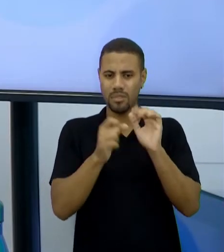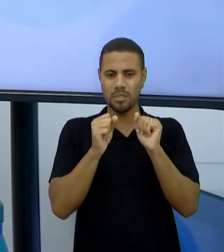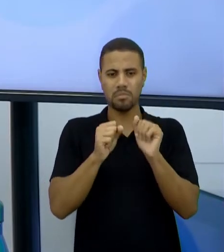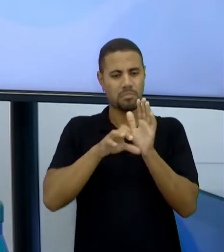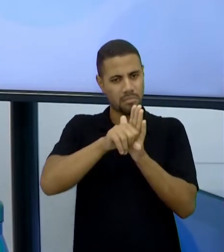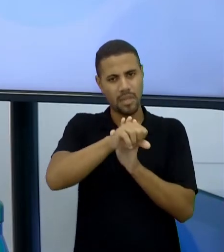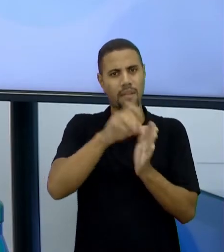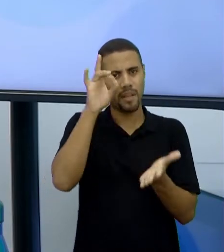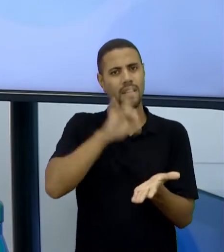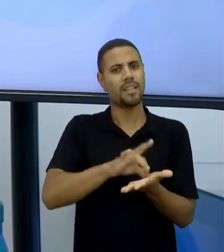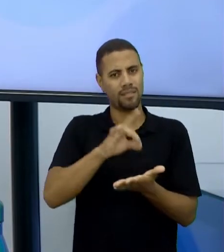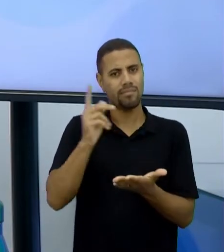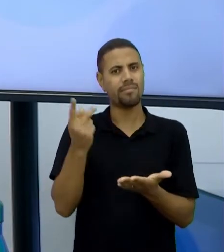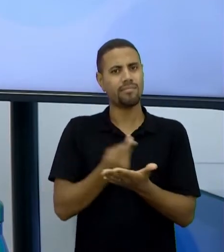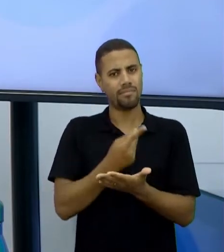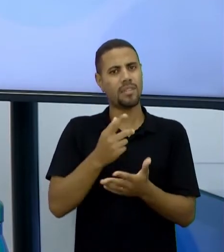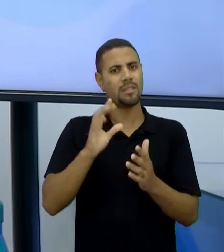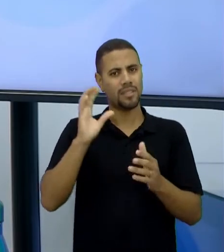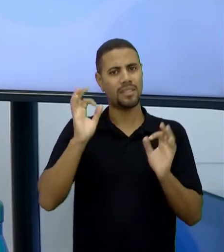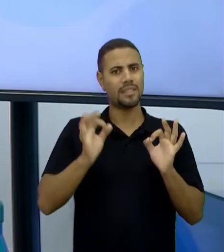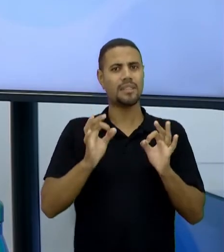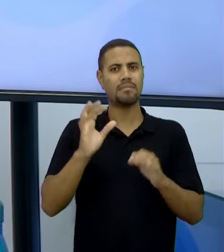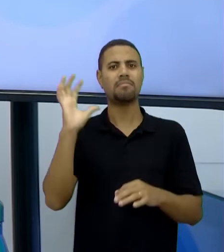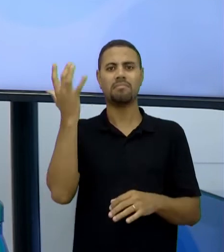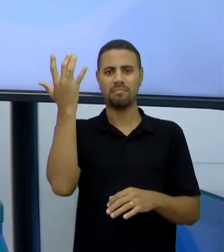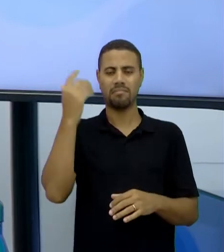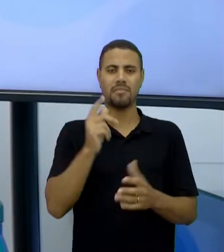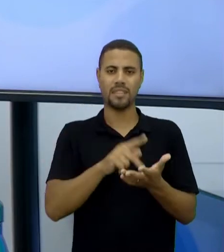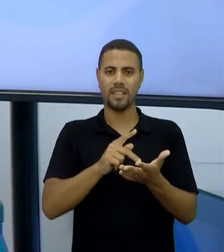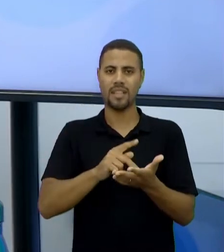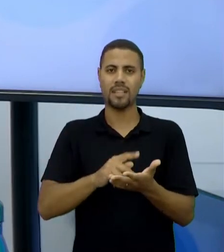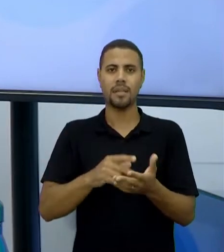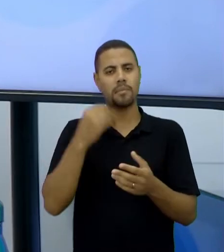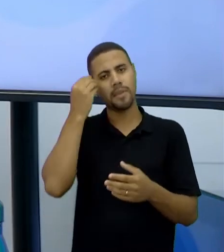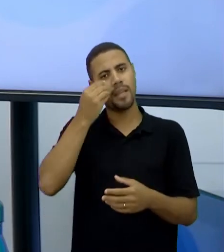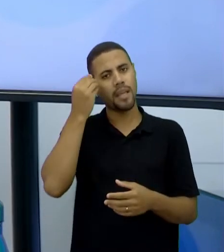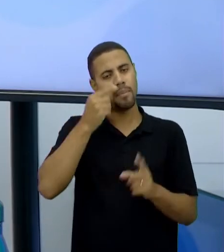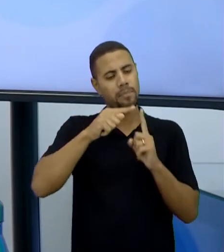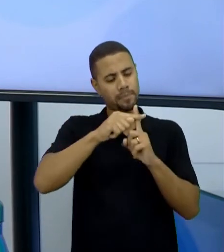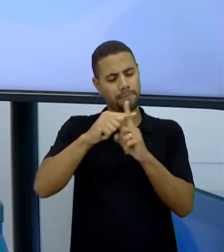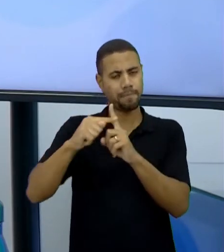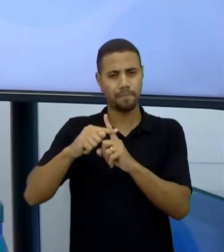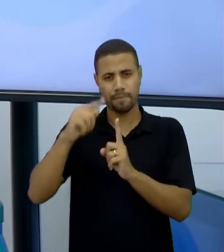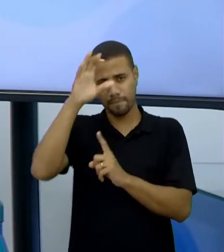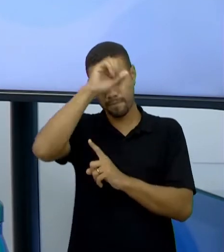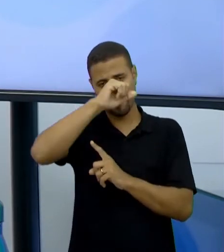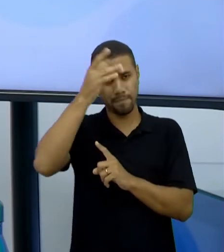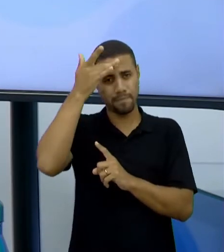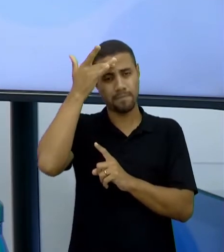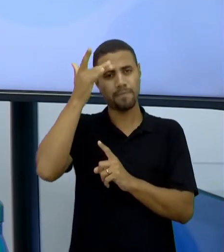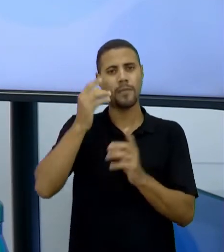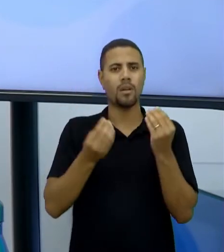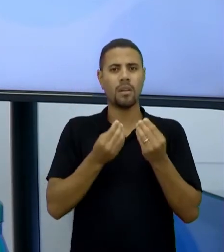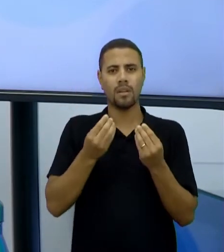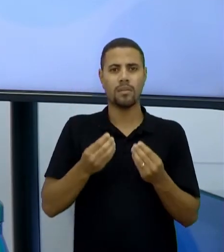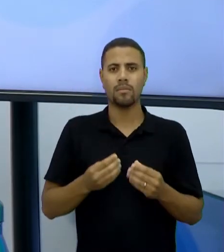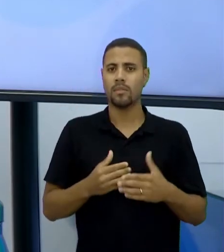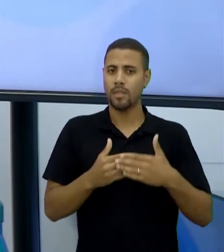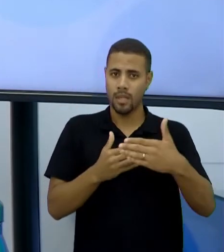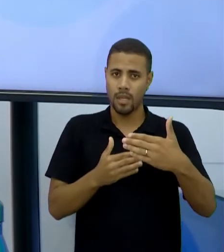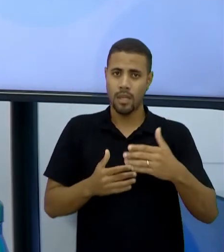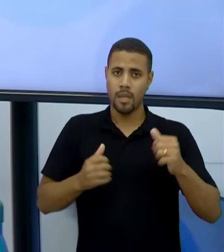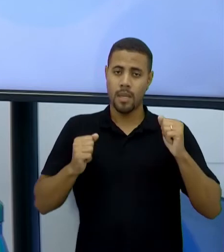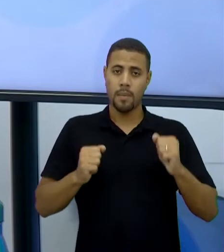Real, né? Essa situação aconteceu mesmo e traz aí uma experiência bem positiva e vocês também podem pegar